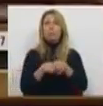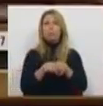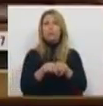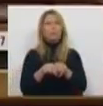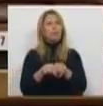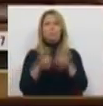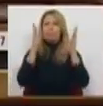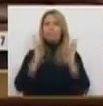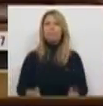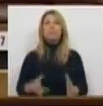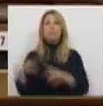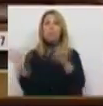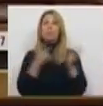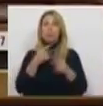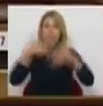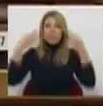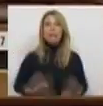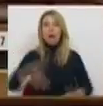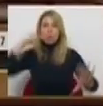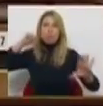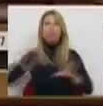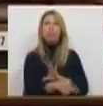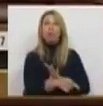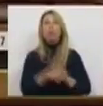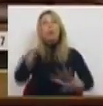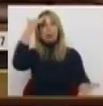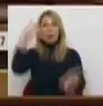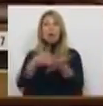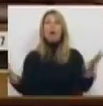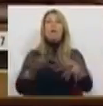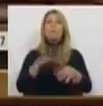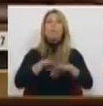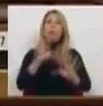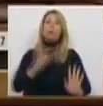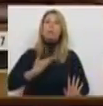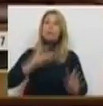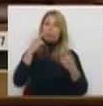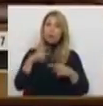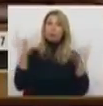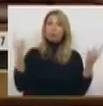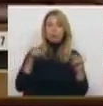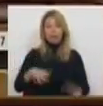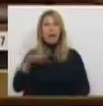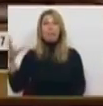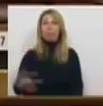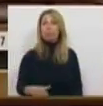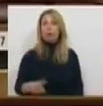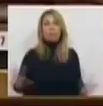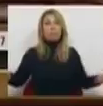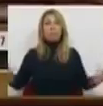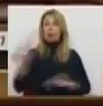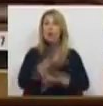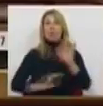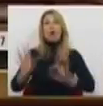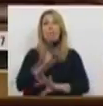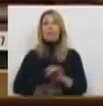passar sem um debate sério, profundo e com consequências no que toca à dívida pública, quer em Portugal, quer na